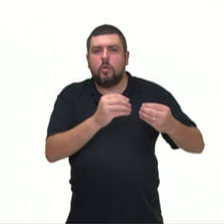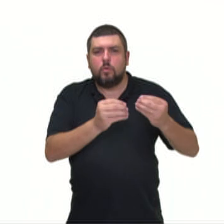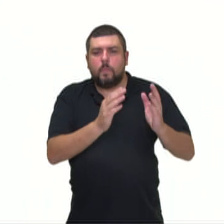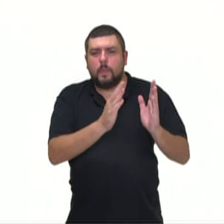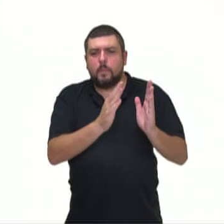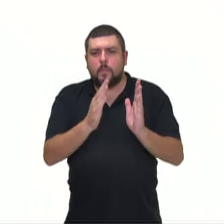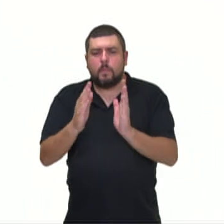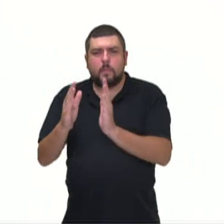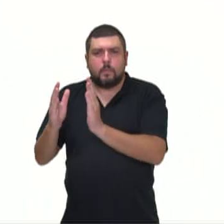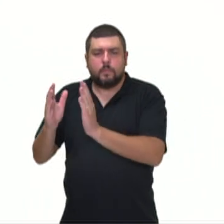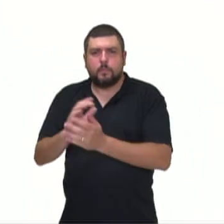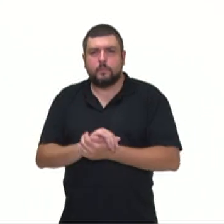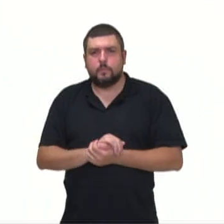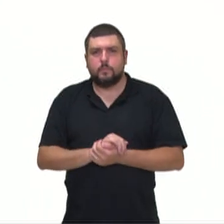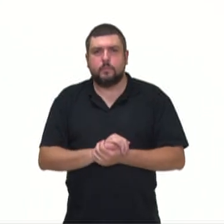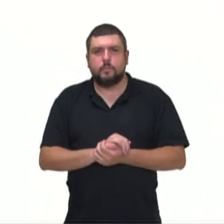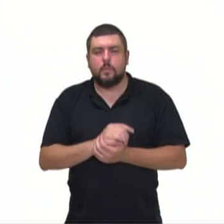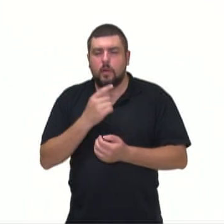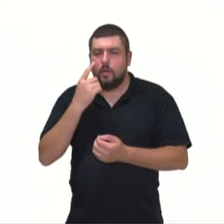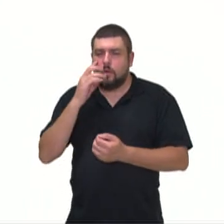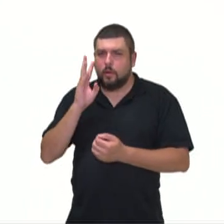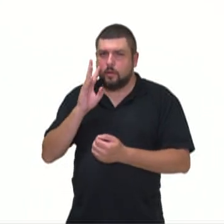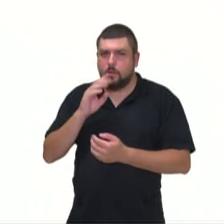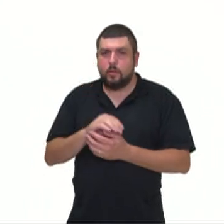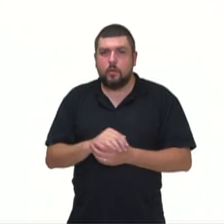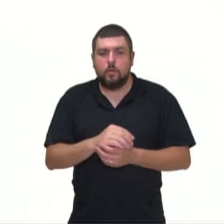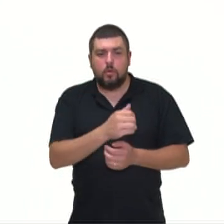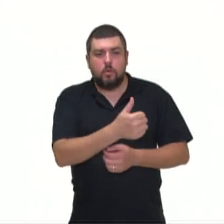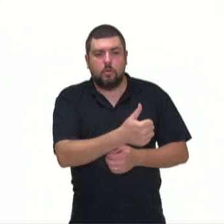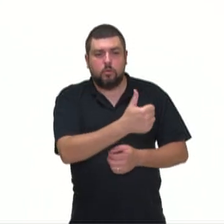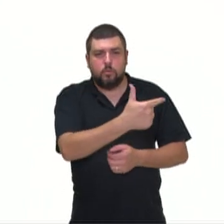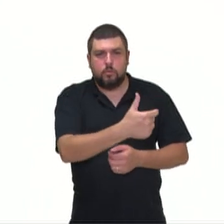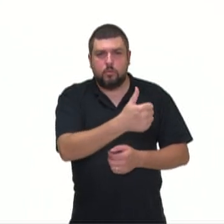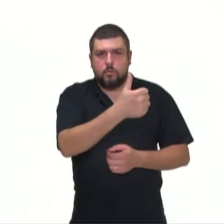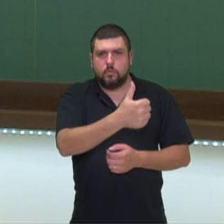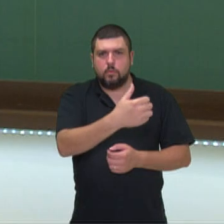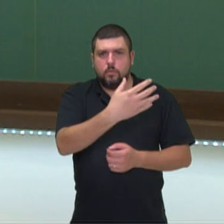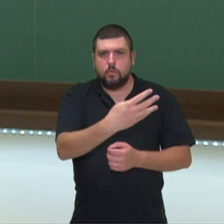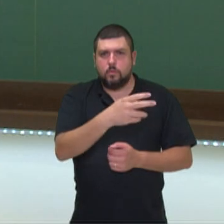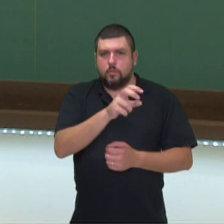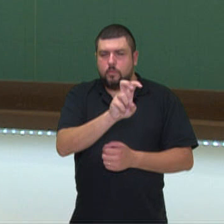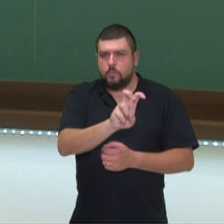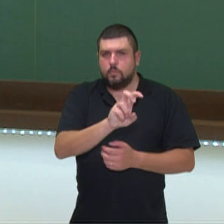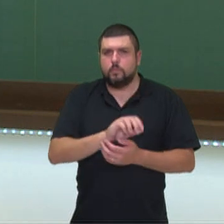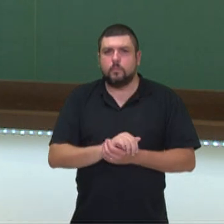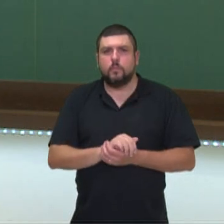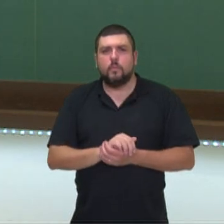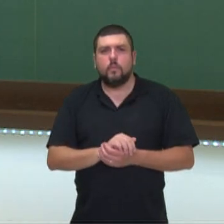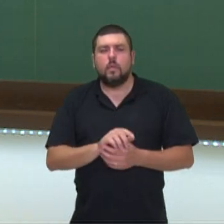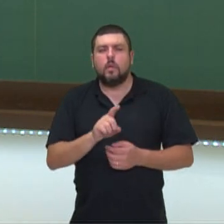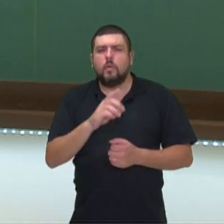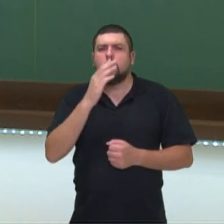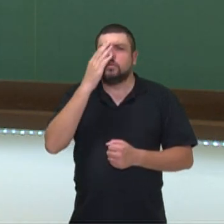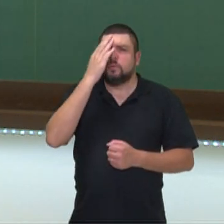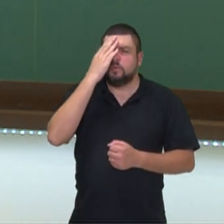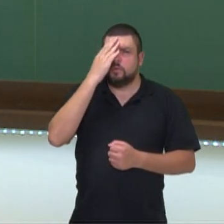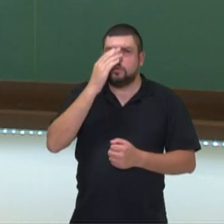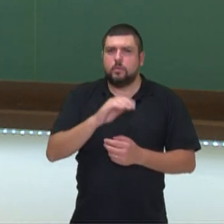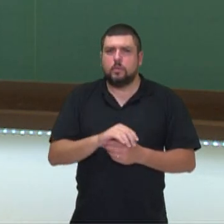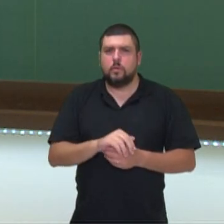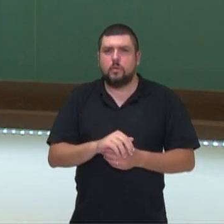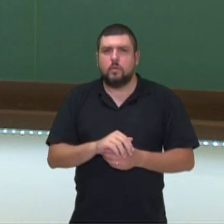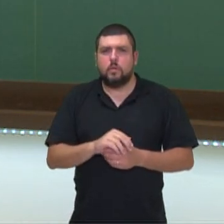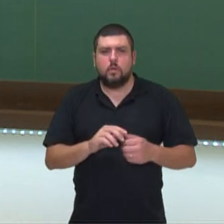algarismos. Então olha que legal. Eu tenho o número 12.145. Você sabe lá, de tempos remotos,